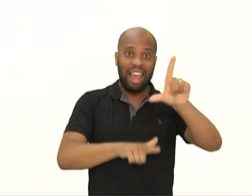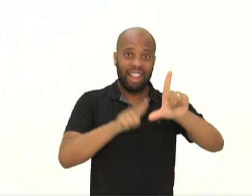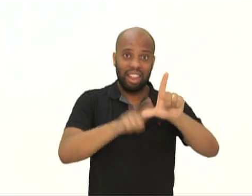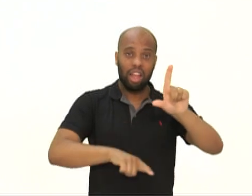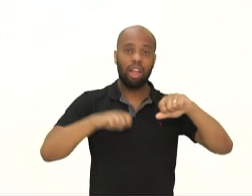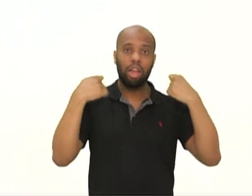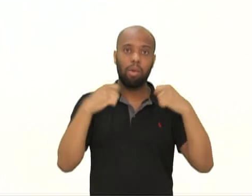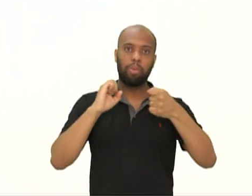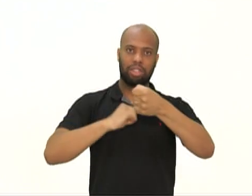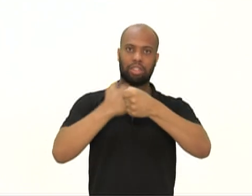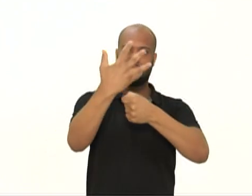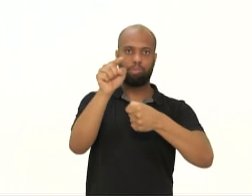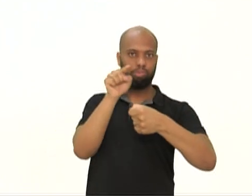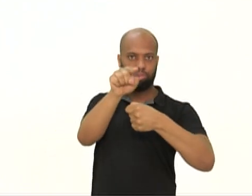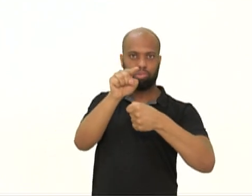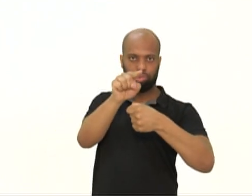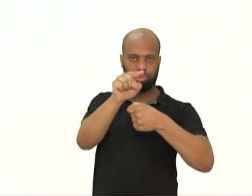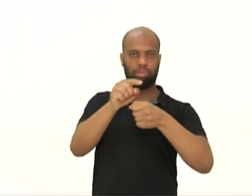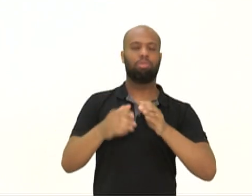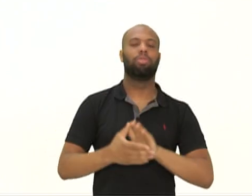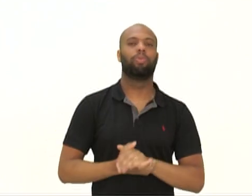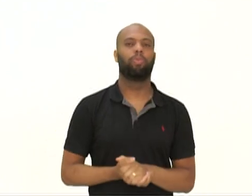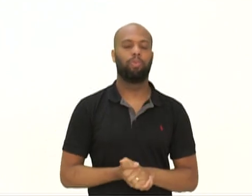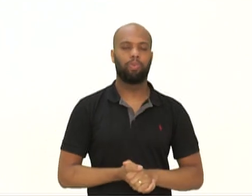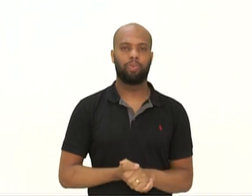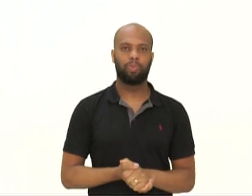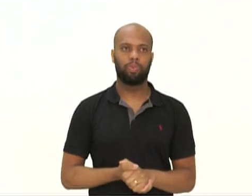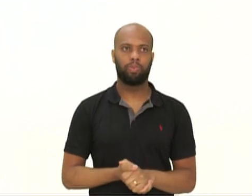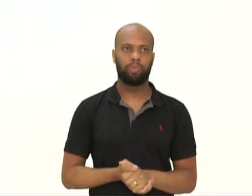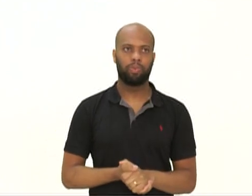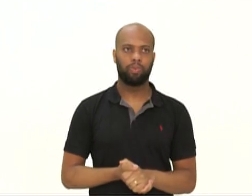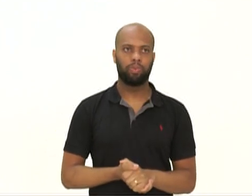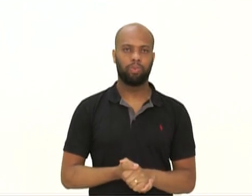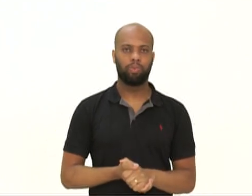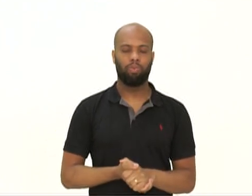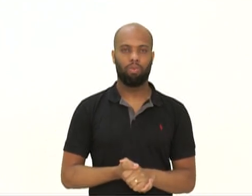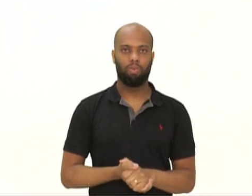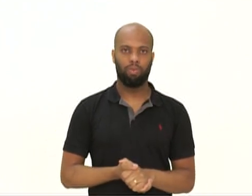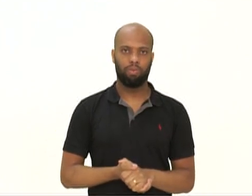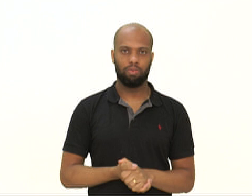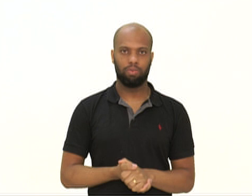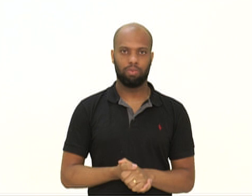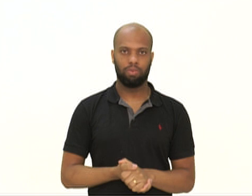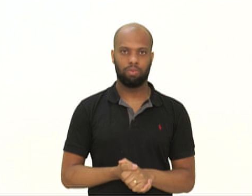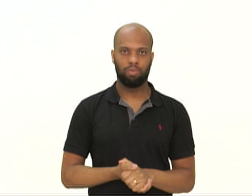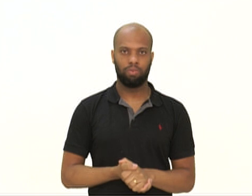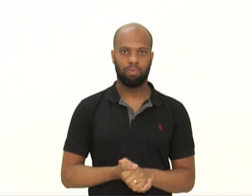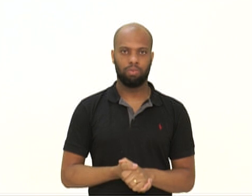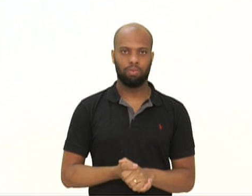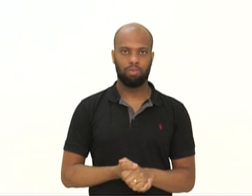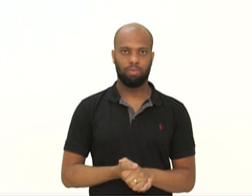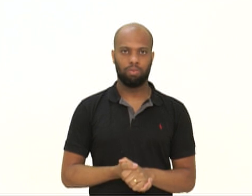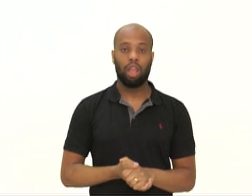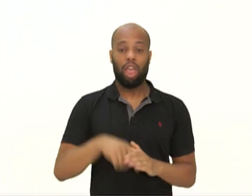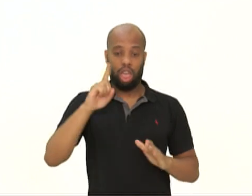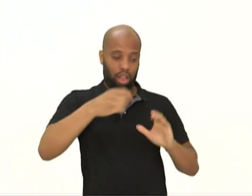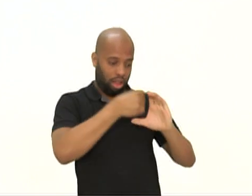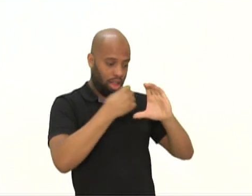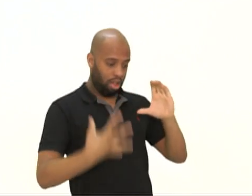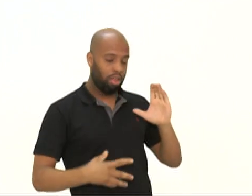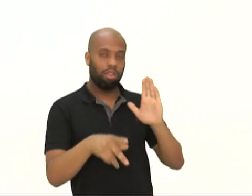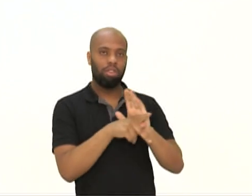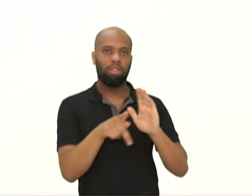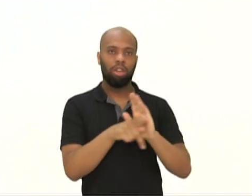tem que estar no expoente do número. Né? Tem que estar no expoente aqui da nossa potência. É a característica de